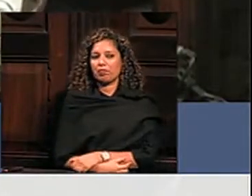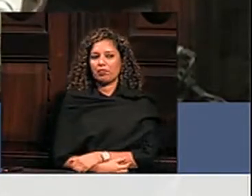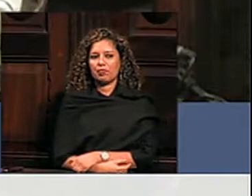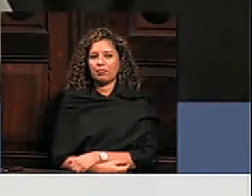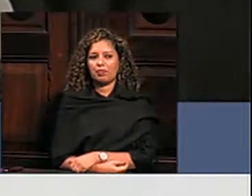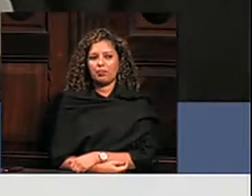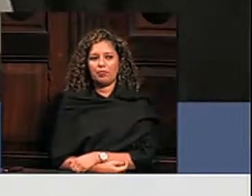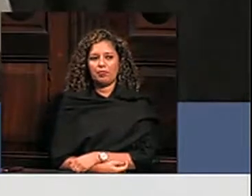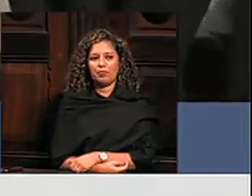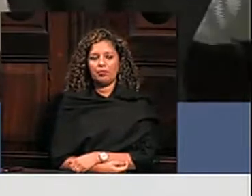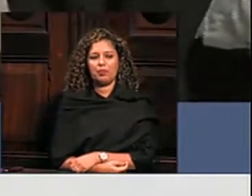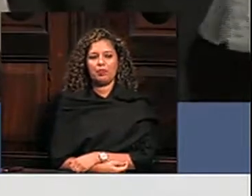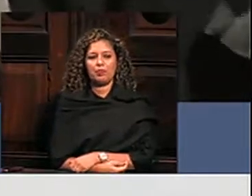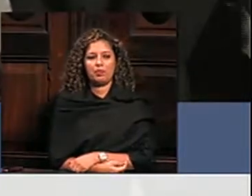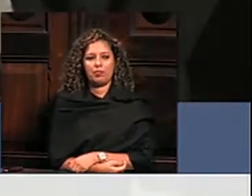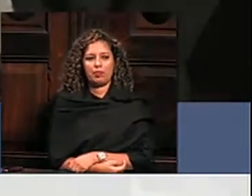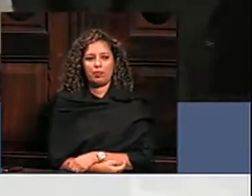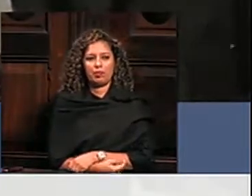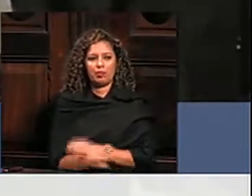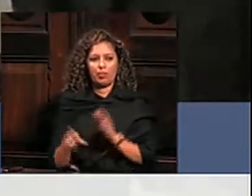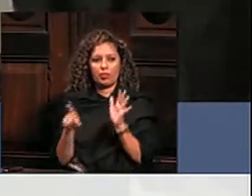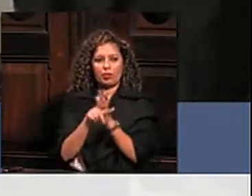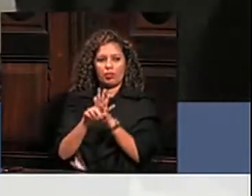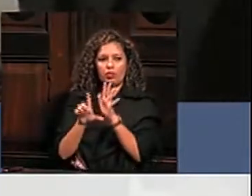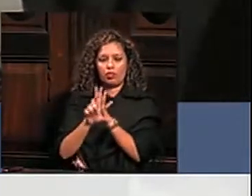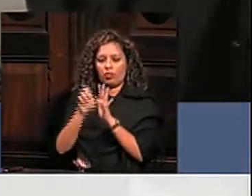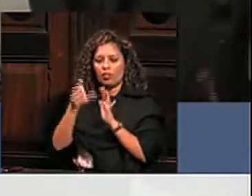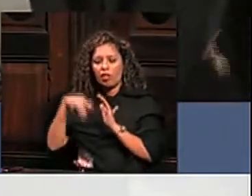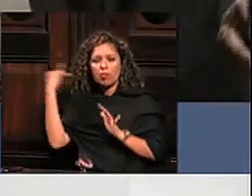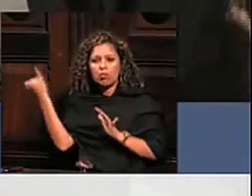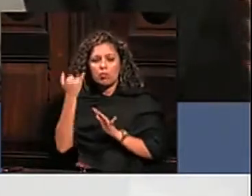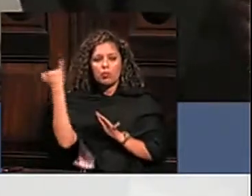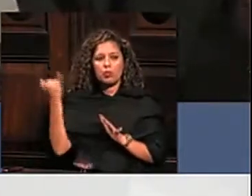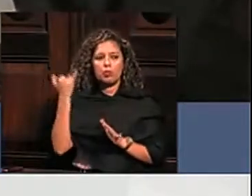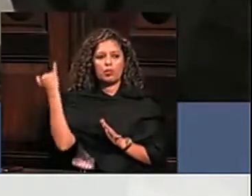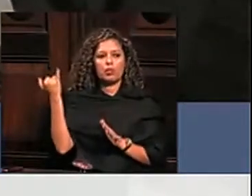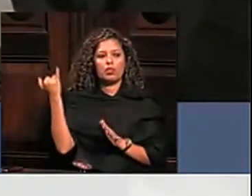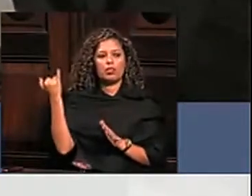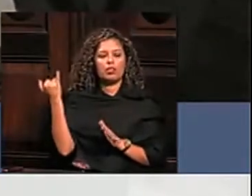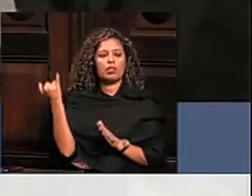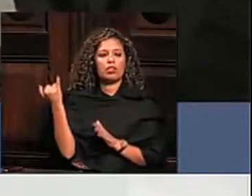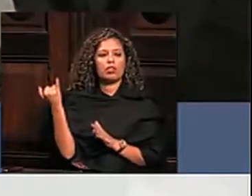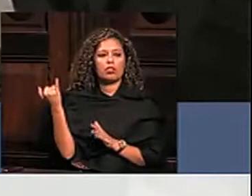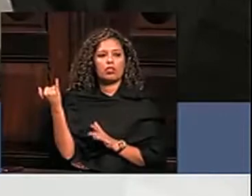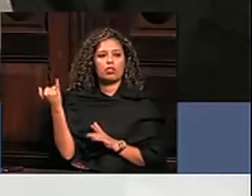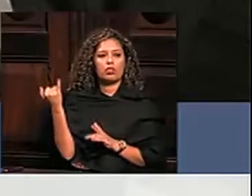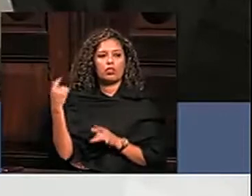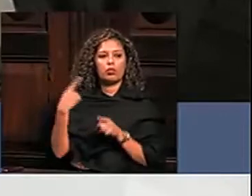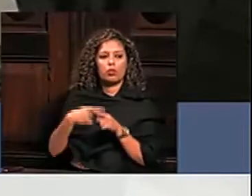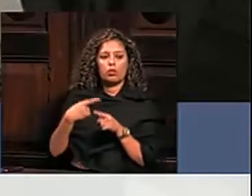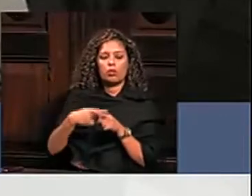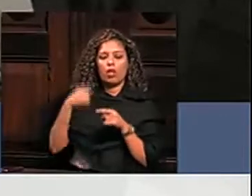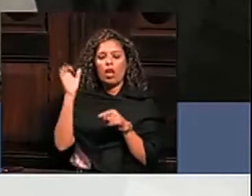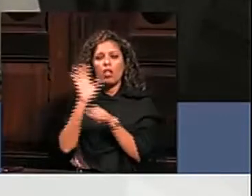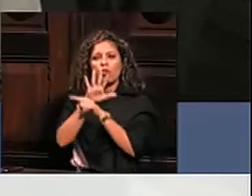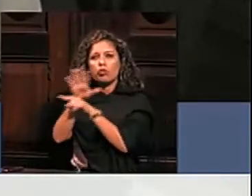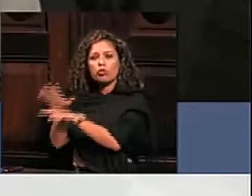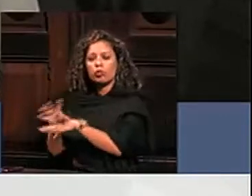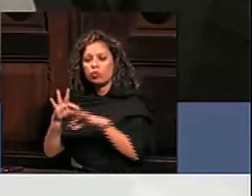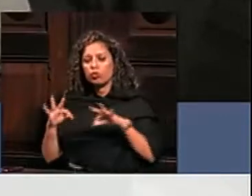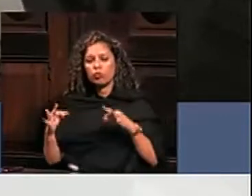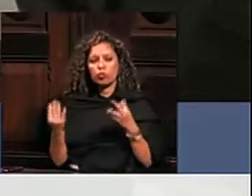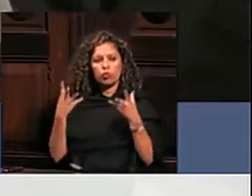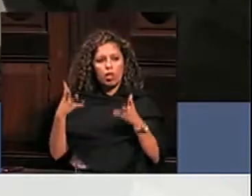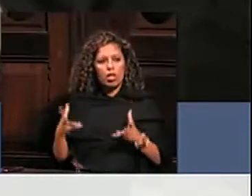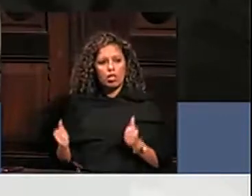Presidente Jânio Médici, esse projeto é um projeto importantíssimo, a criação da controladoria. Vai dar mais transparência e, ao mesmo